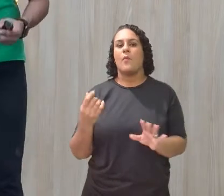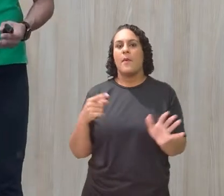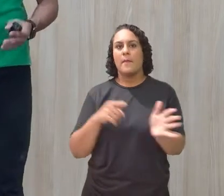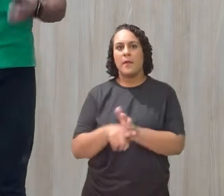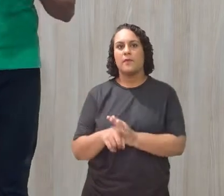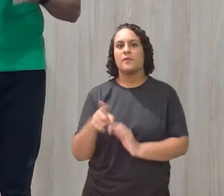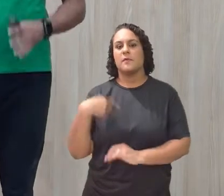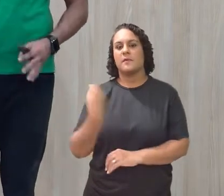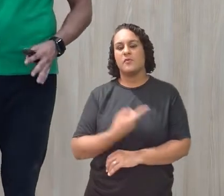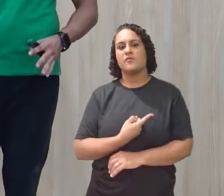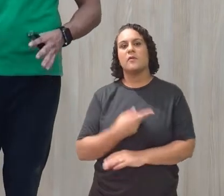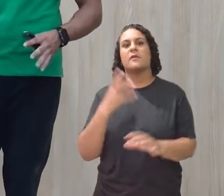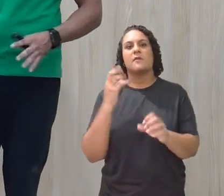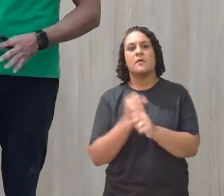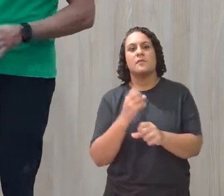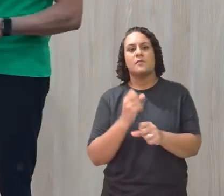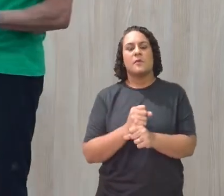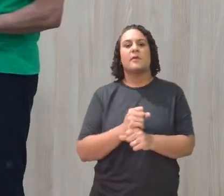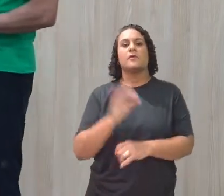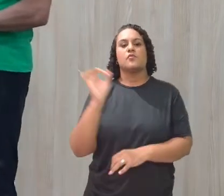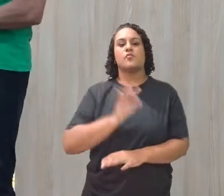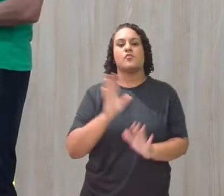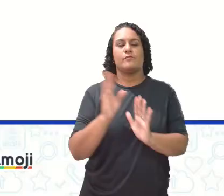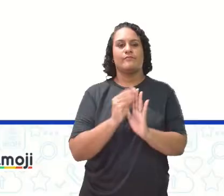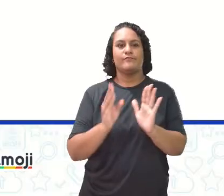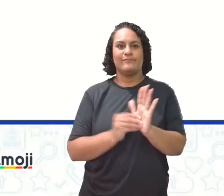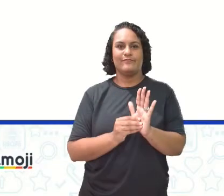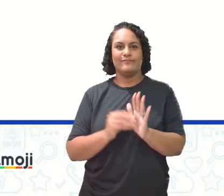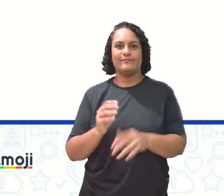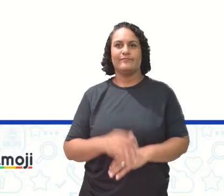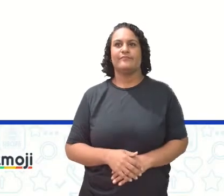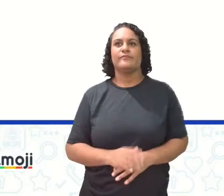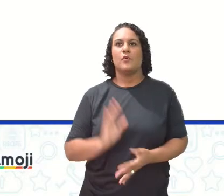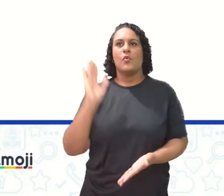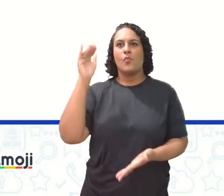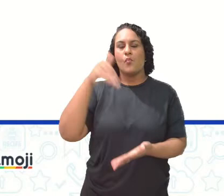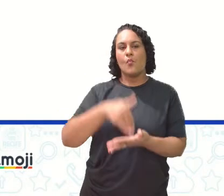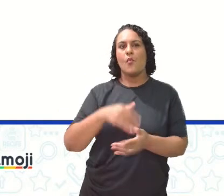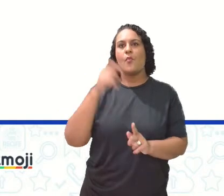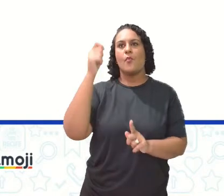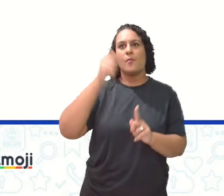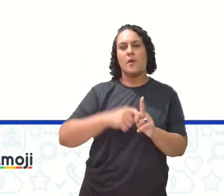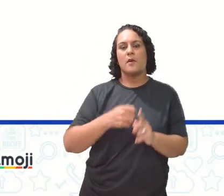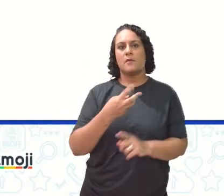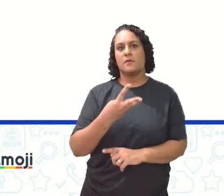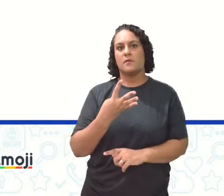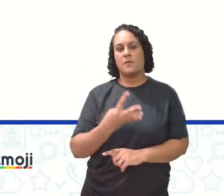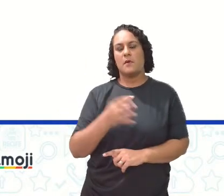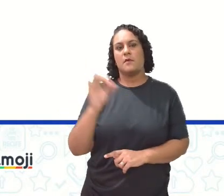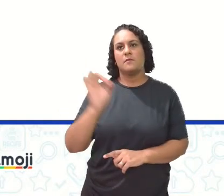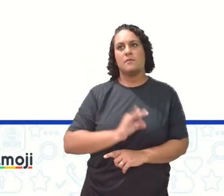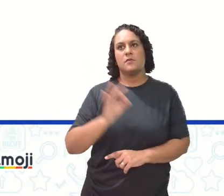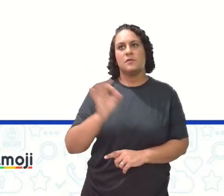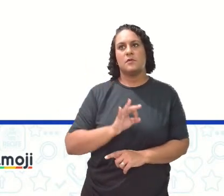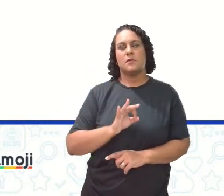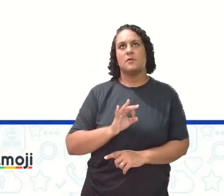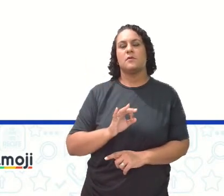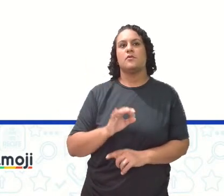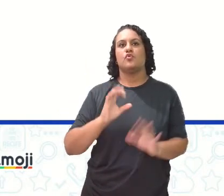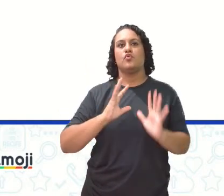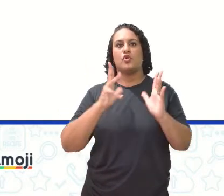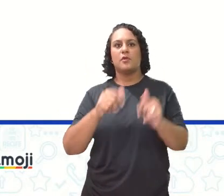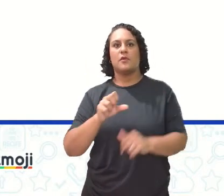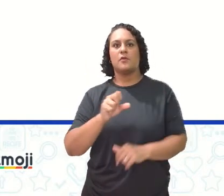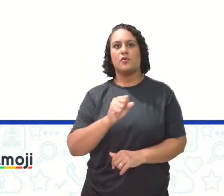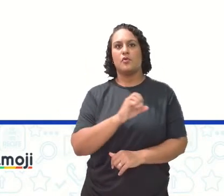gente resolver envolvendo porcentagem. Então, observa aí, ó. No último mês, 34% dos